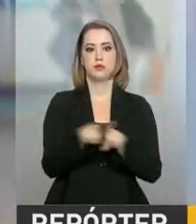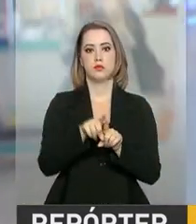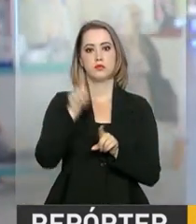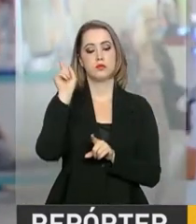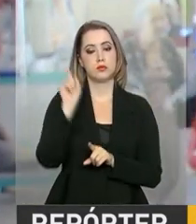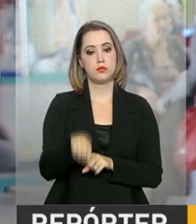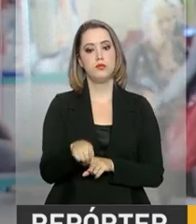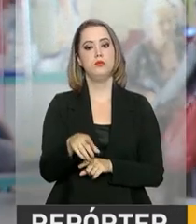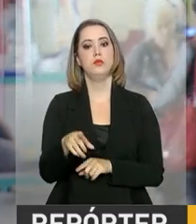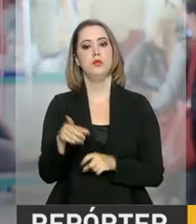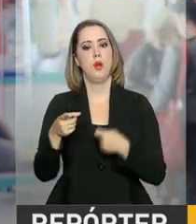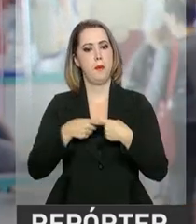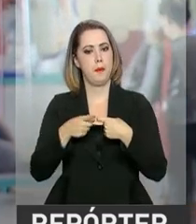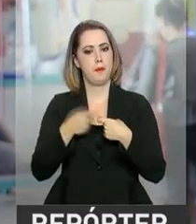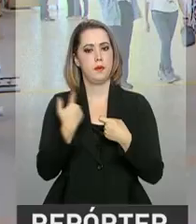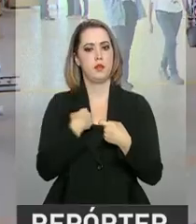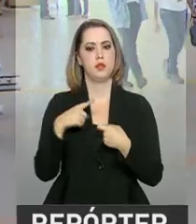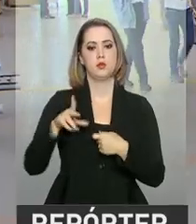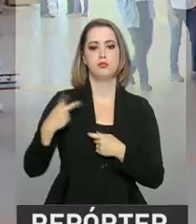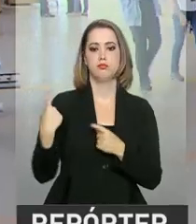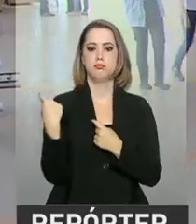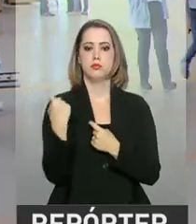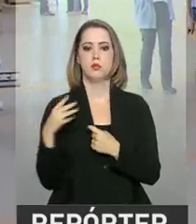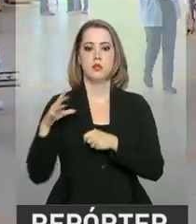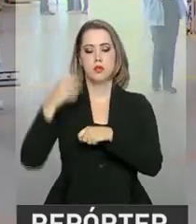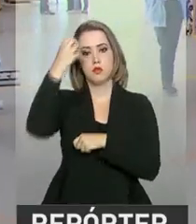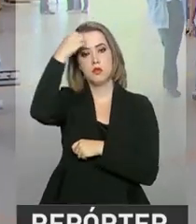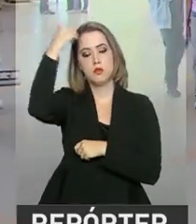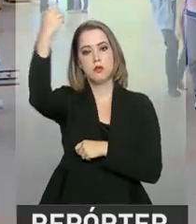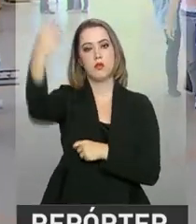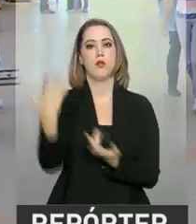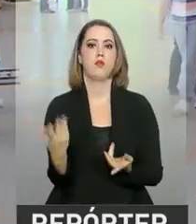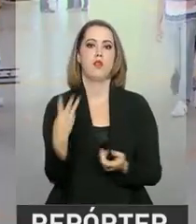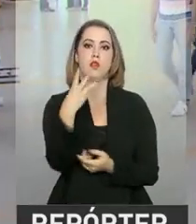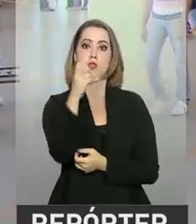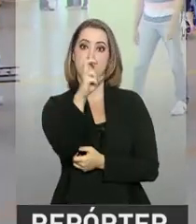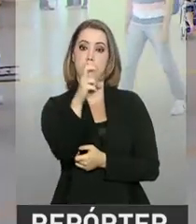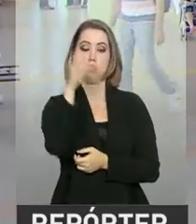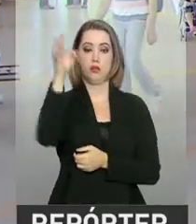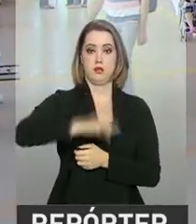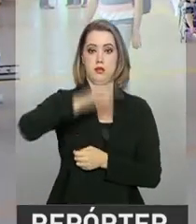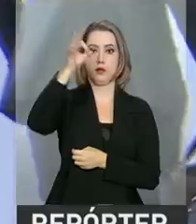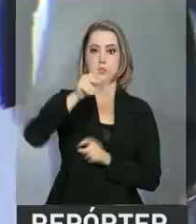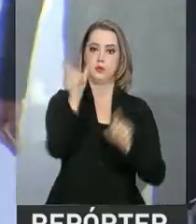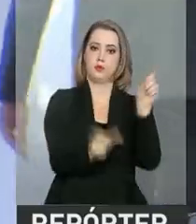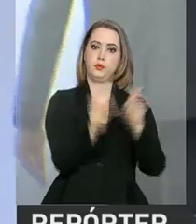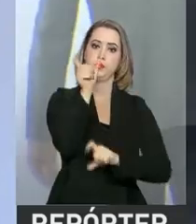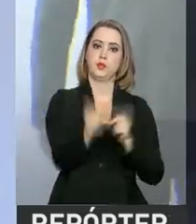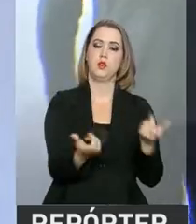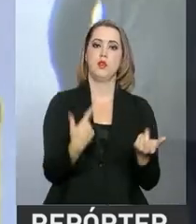Nos seus voos, ele não despacha bagagem. Ele faz parte dos 35% dos passageiros